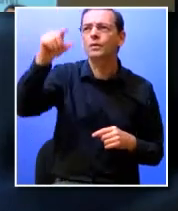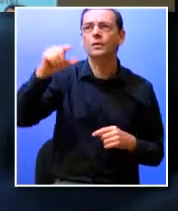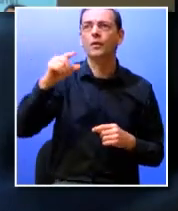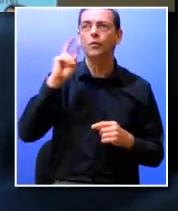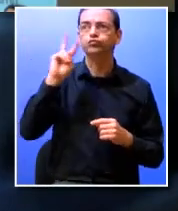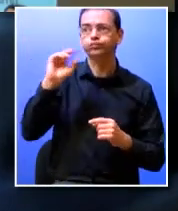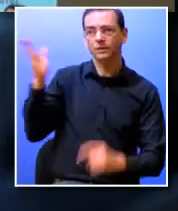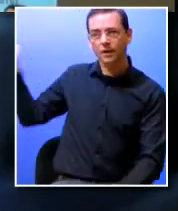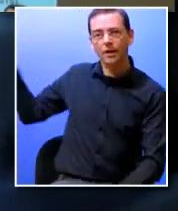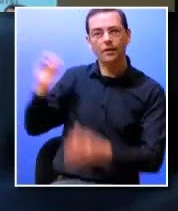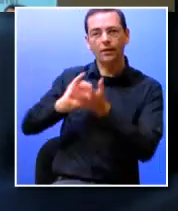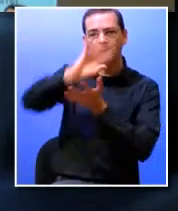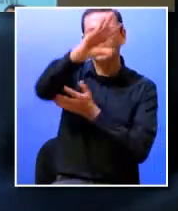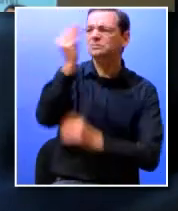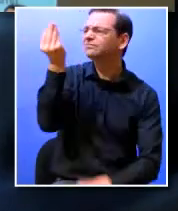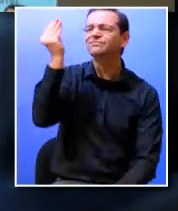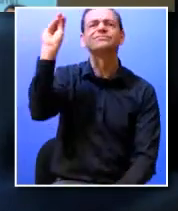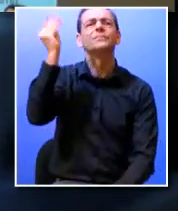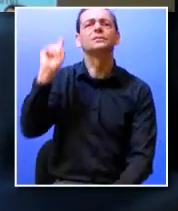Podem-me dizer o que é isto que eu tenho na mão?